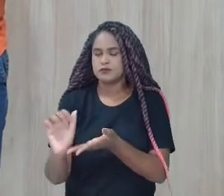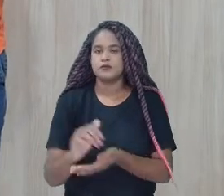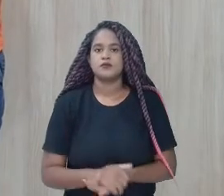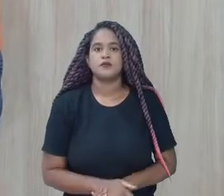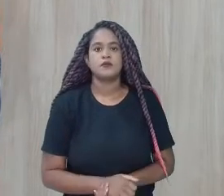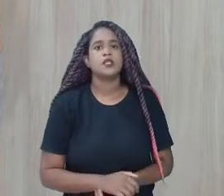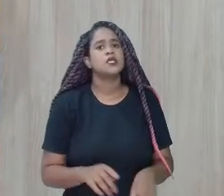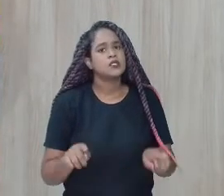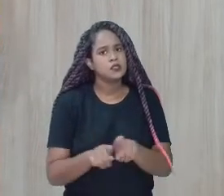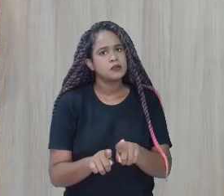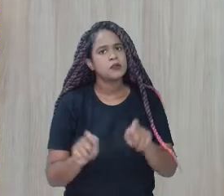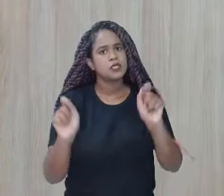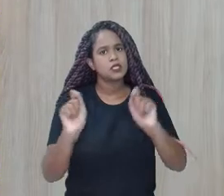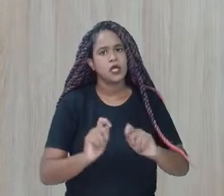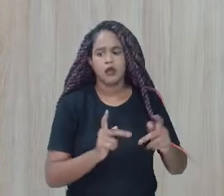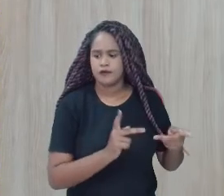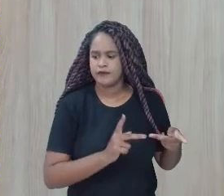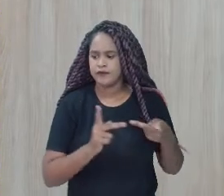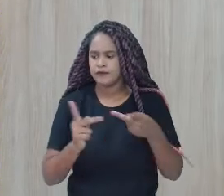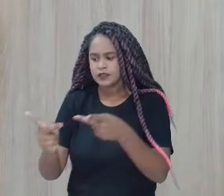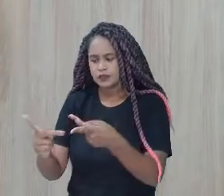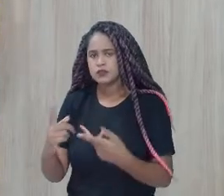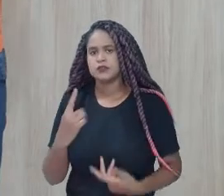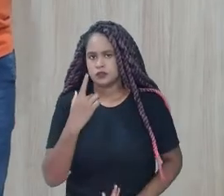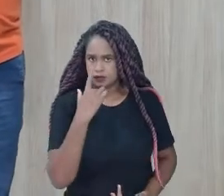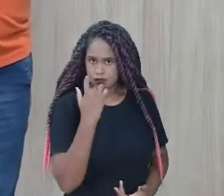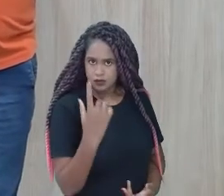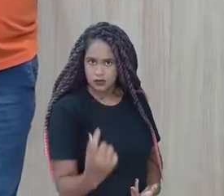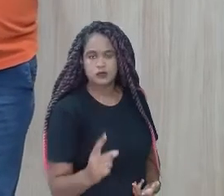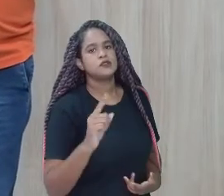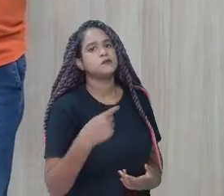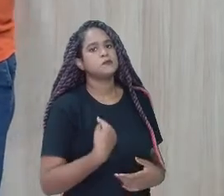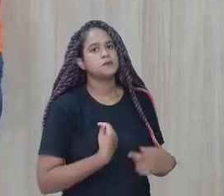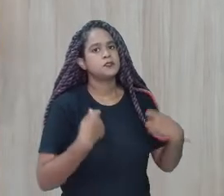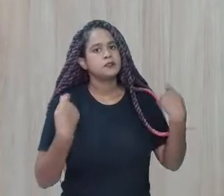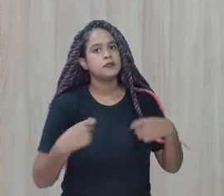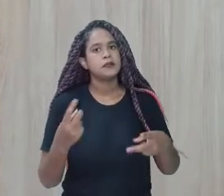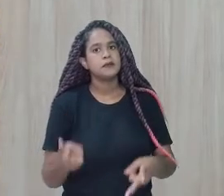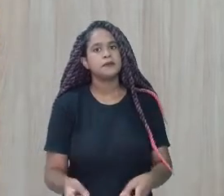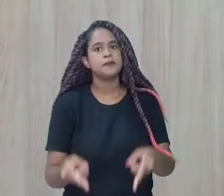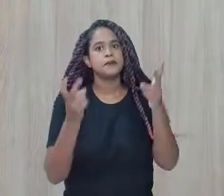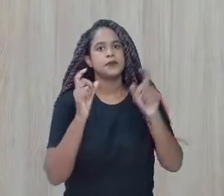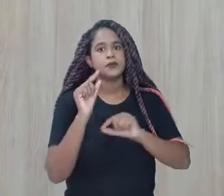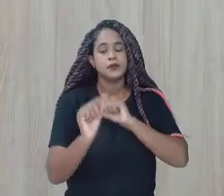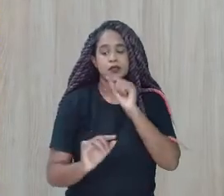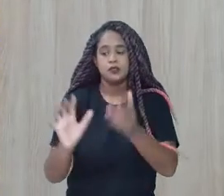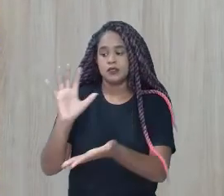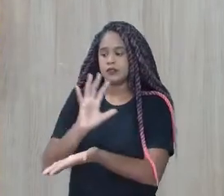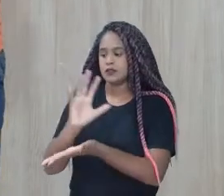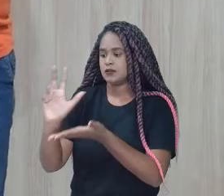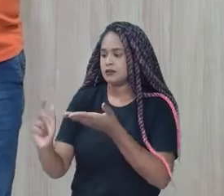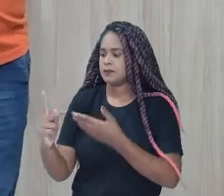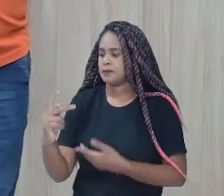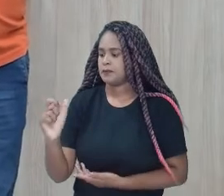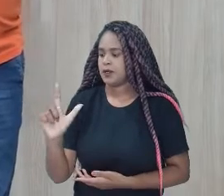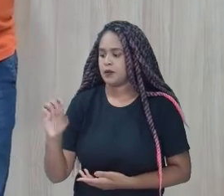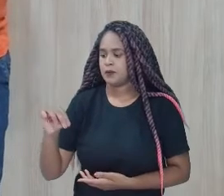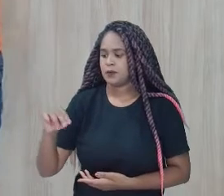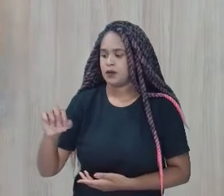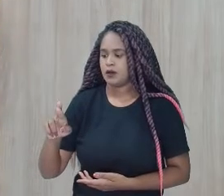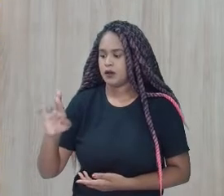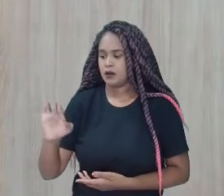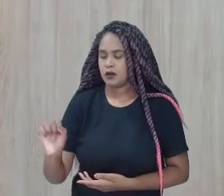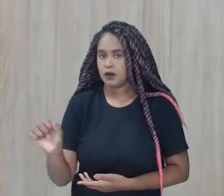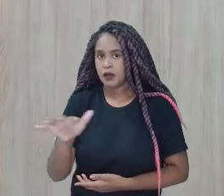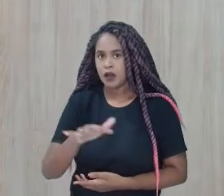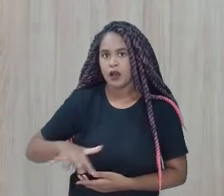para visitação. É uma coisa interessante que a gente tem que observar. O Quilombo de Palmares ele está localizado na